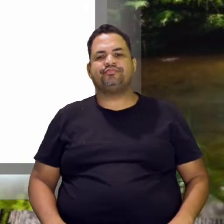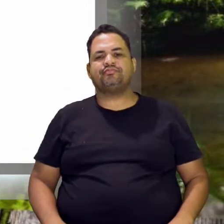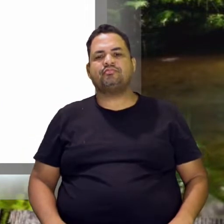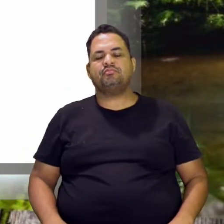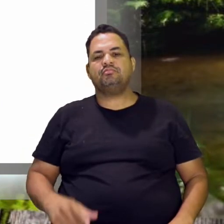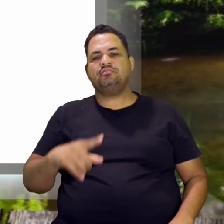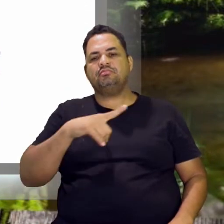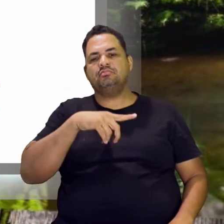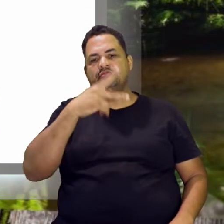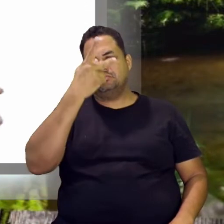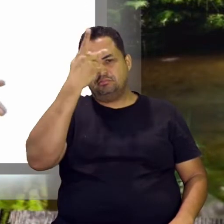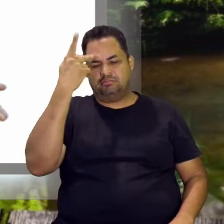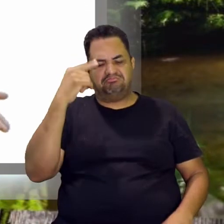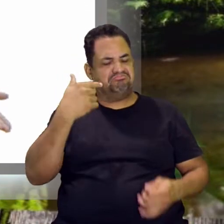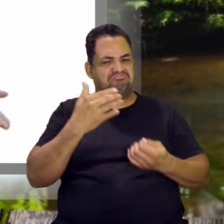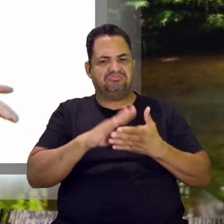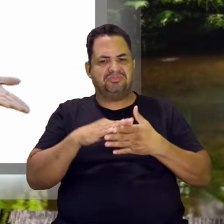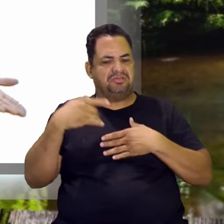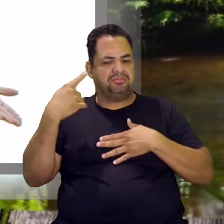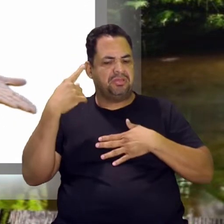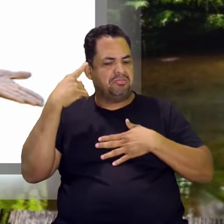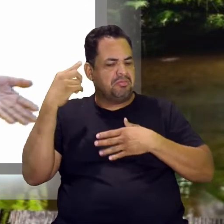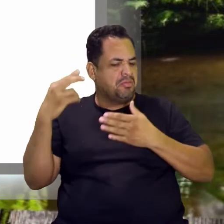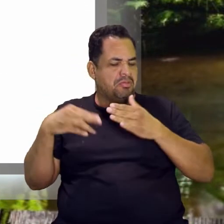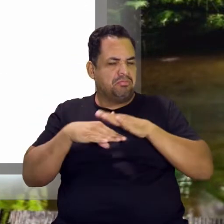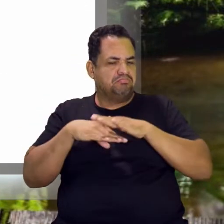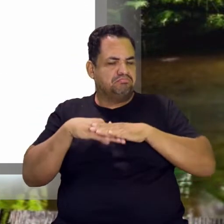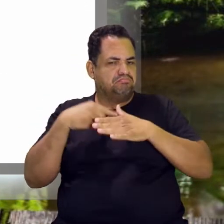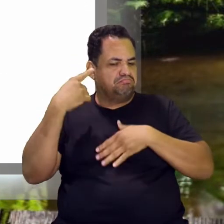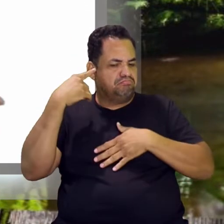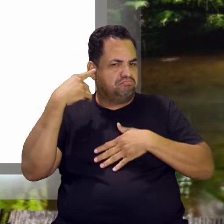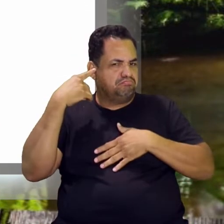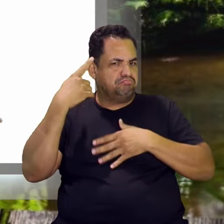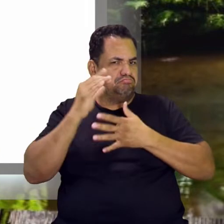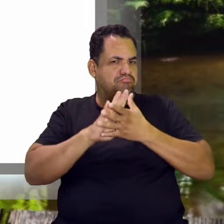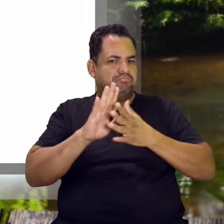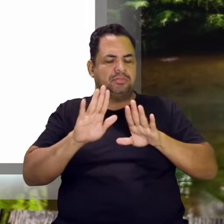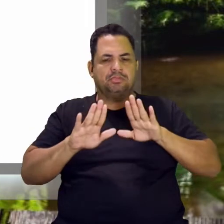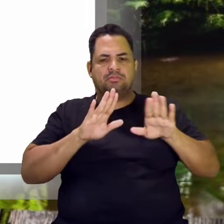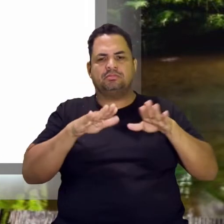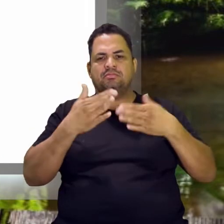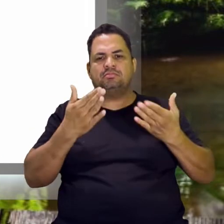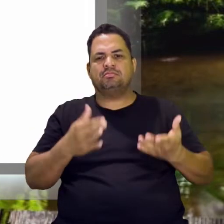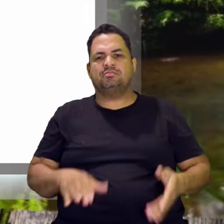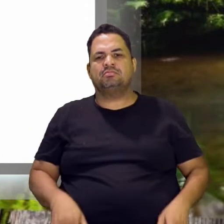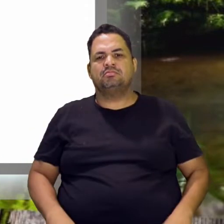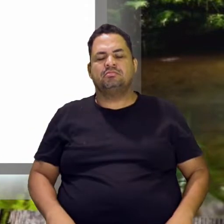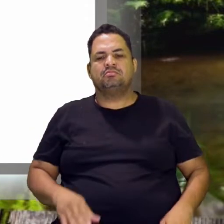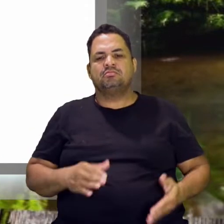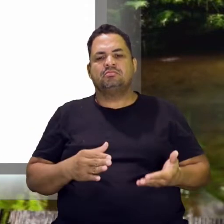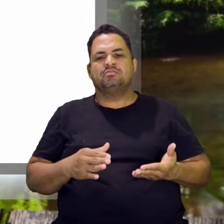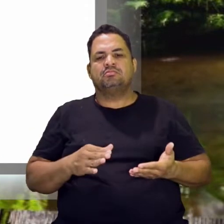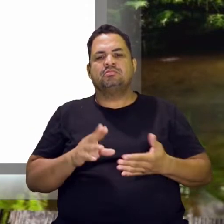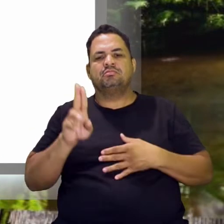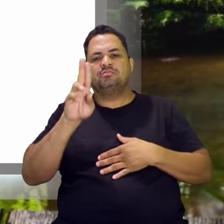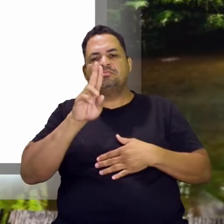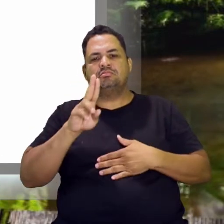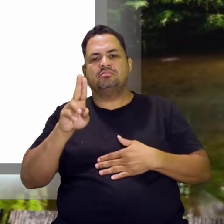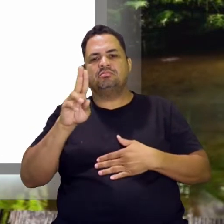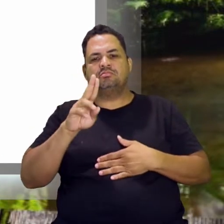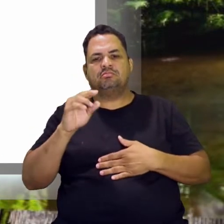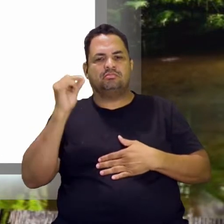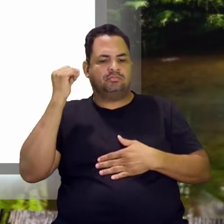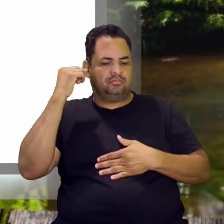as pessoas também que não produzem cera, tá? Isso já é uma questão orgânica. E aí muitos deles vão ter que usar